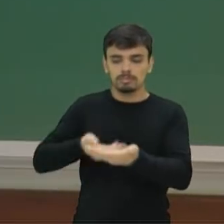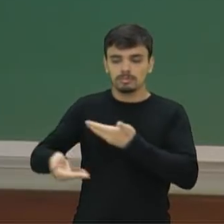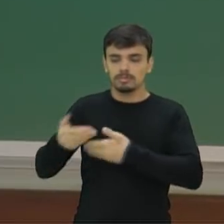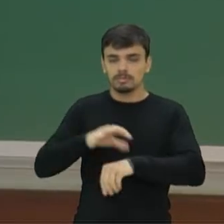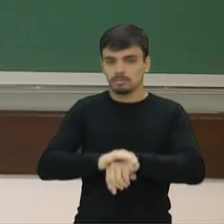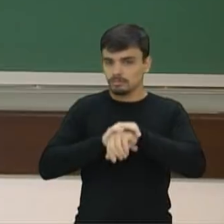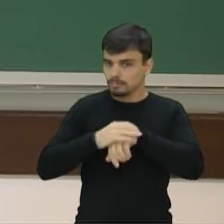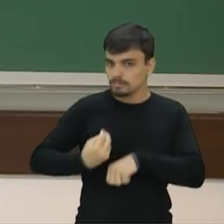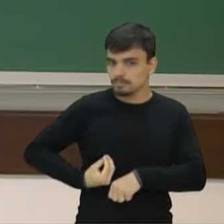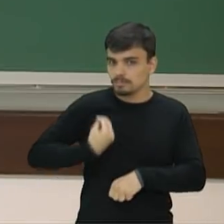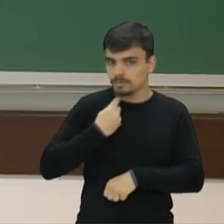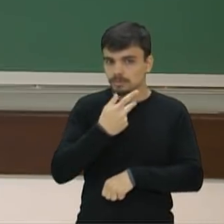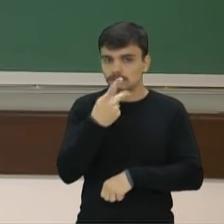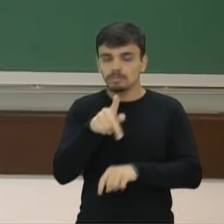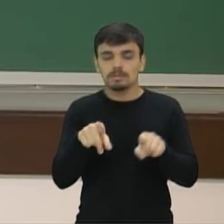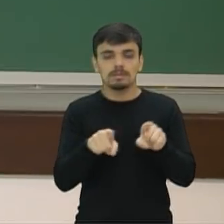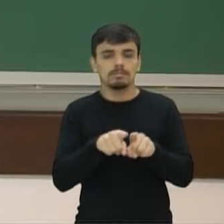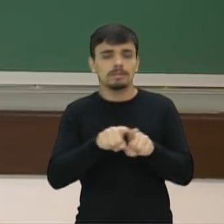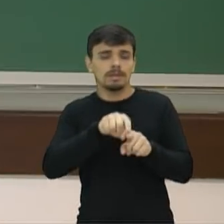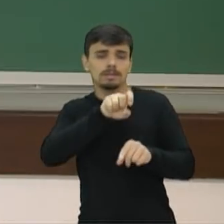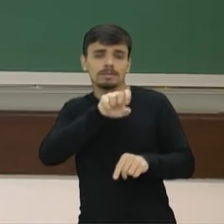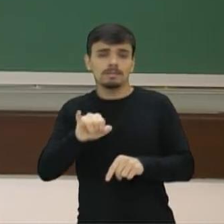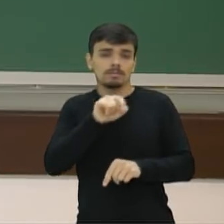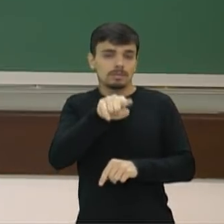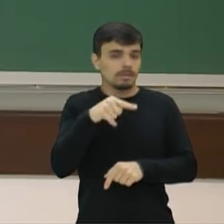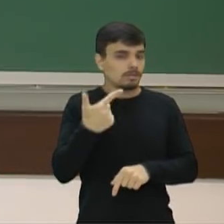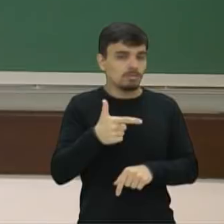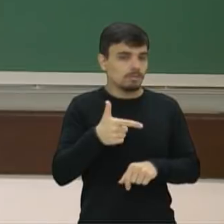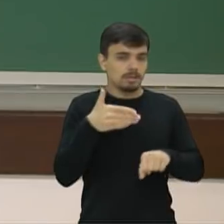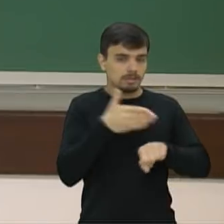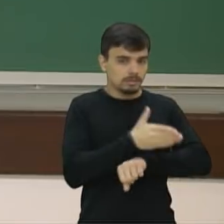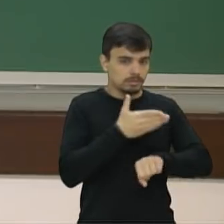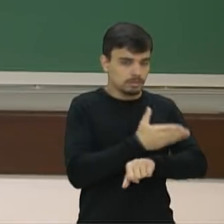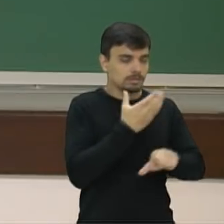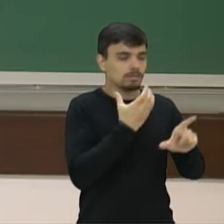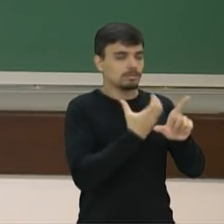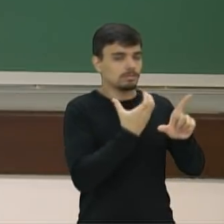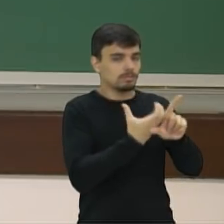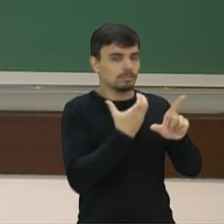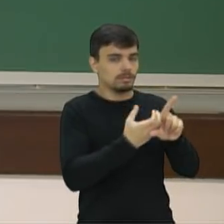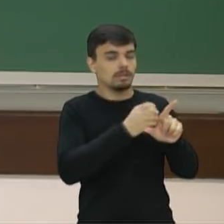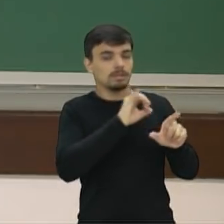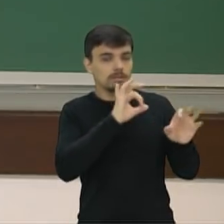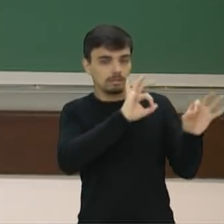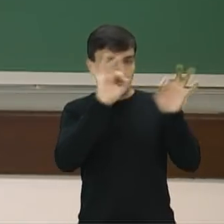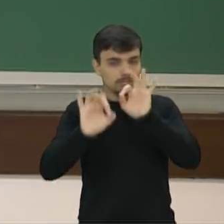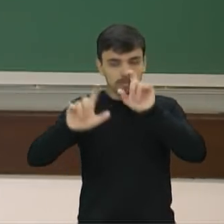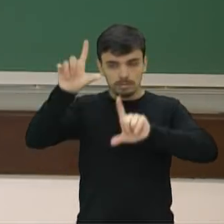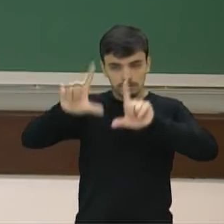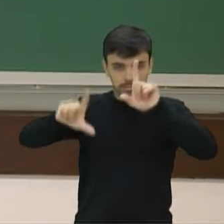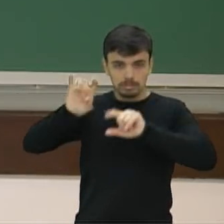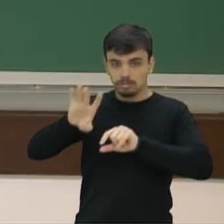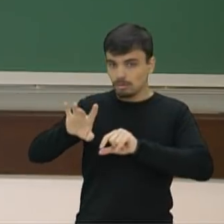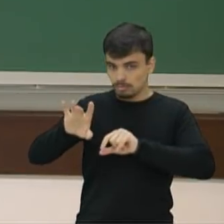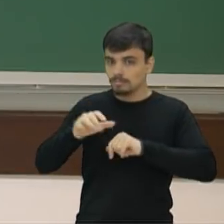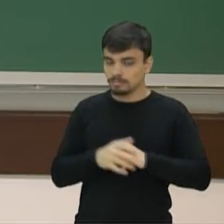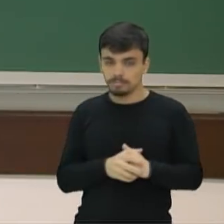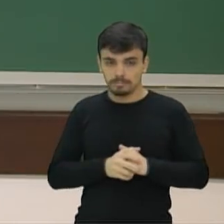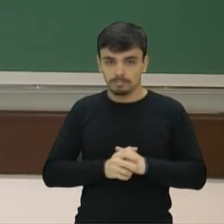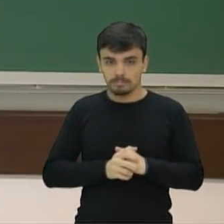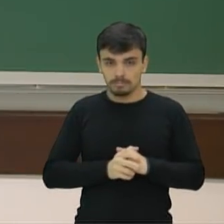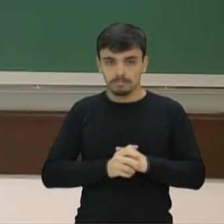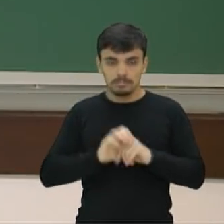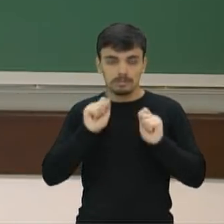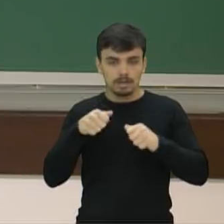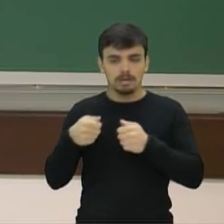sua presença. E caso você não tenha acesso ao Google Classroom, esteja assistindo essas aulas única e exclusivamente pela televisão, procure a